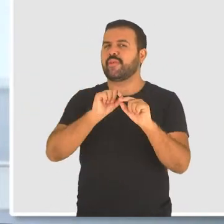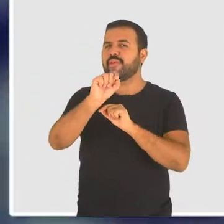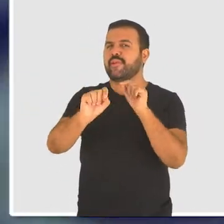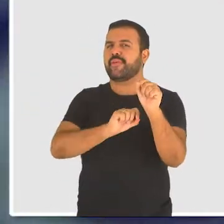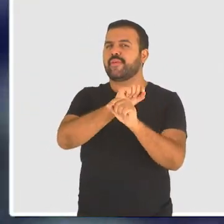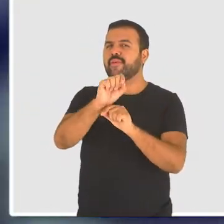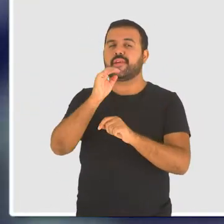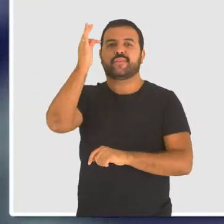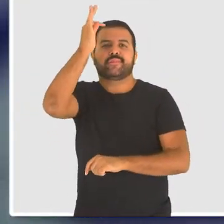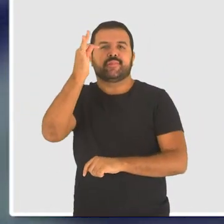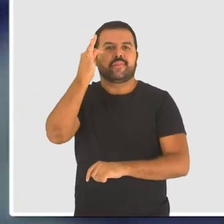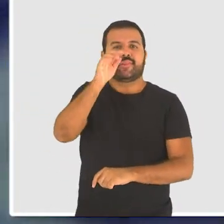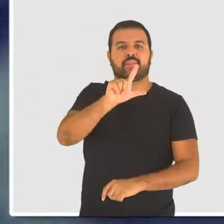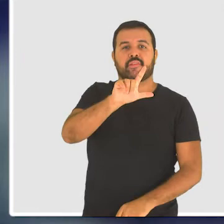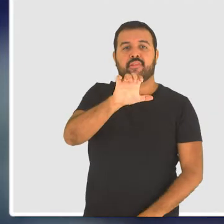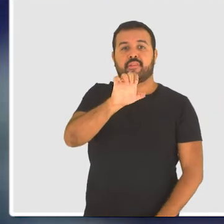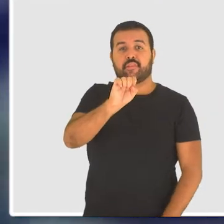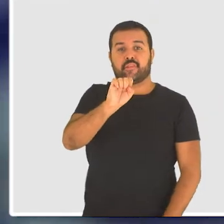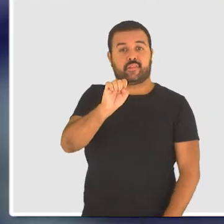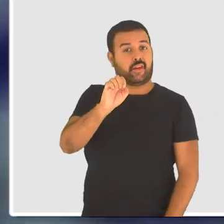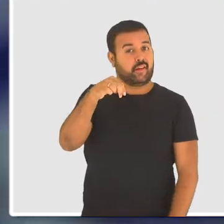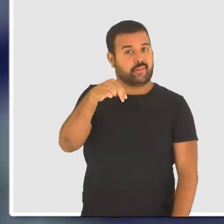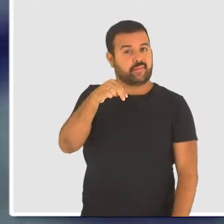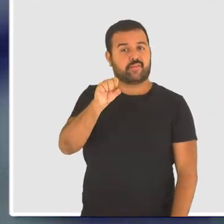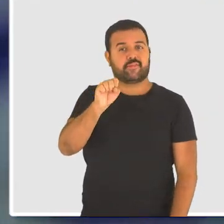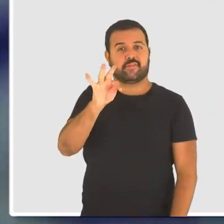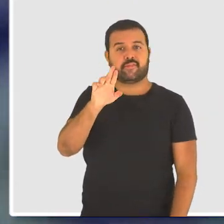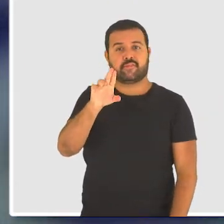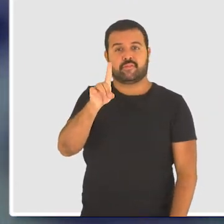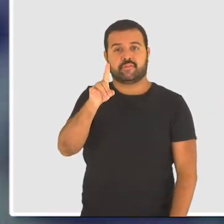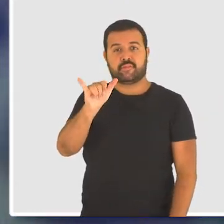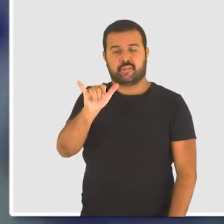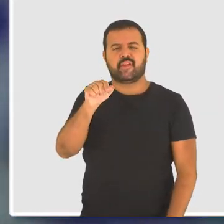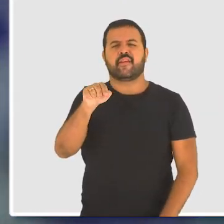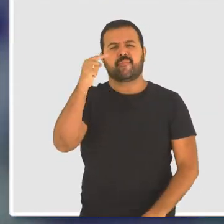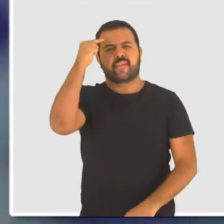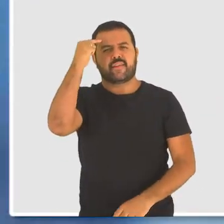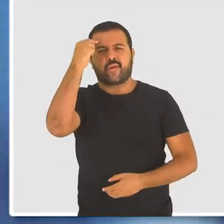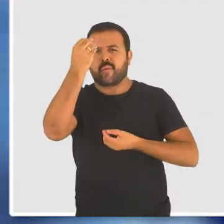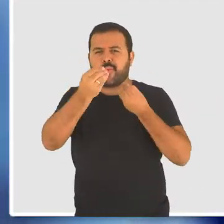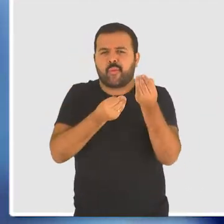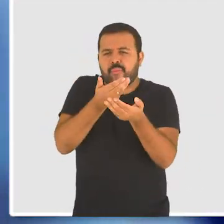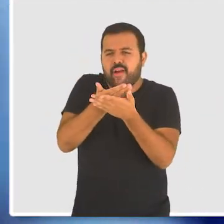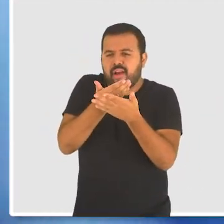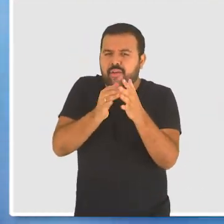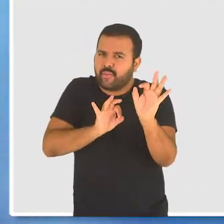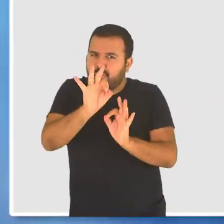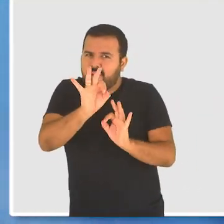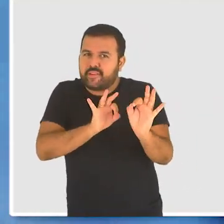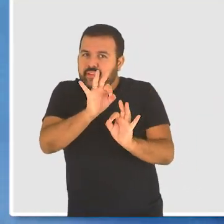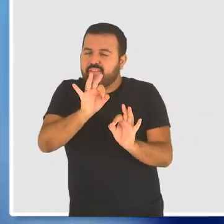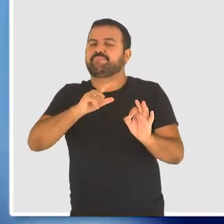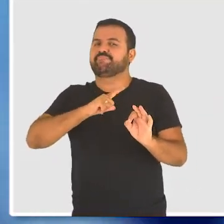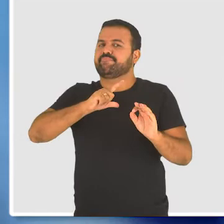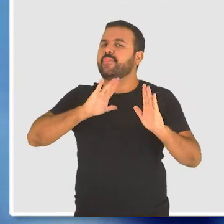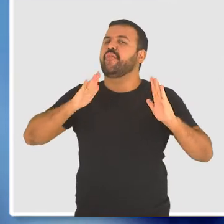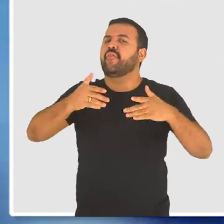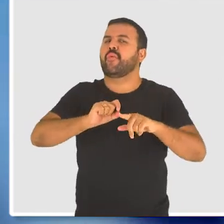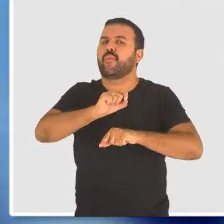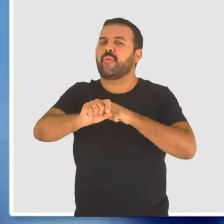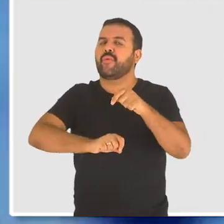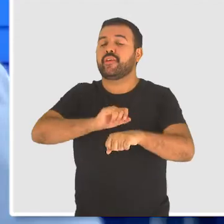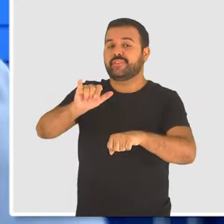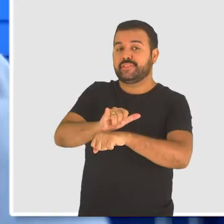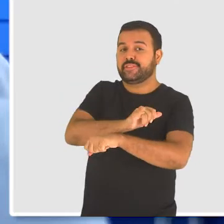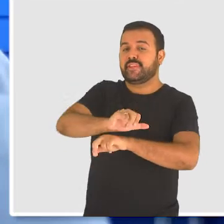em como o Lesson Study vê essa organização de uma aula, que se preocupa com